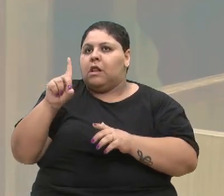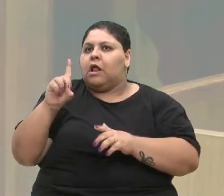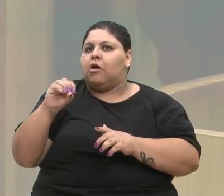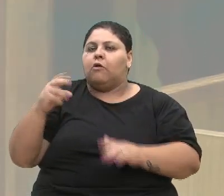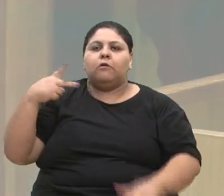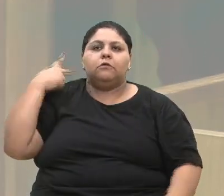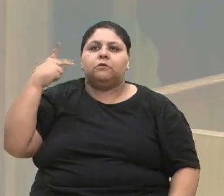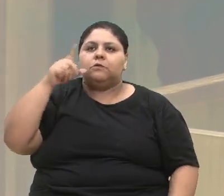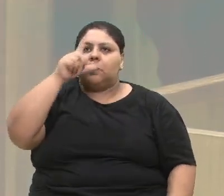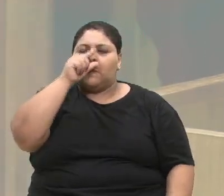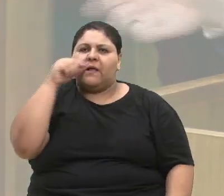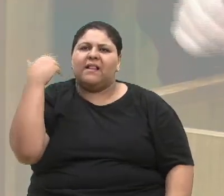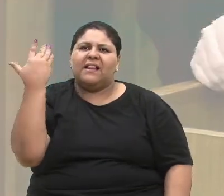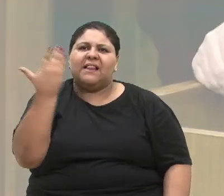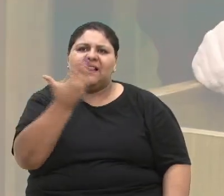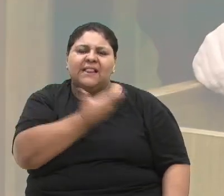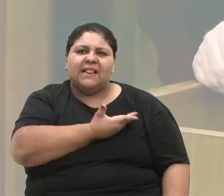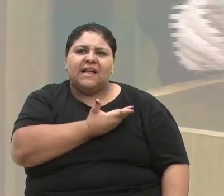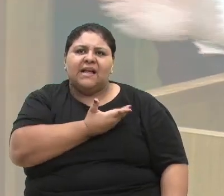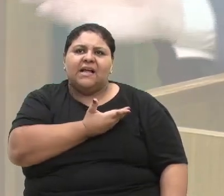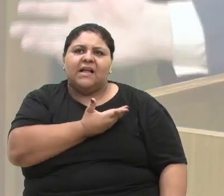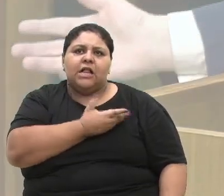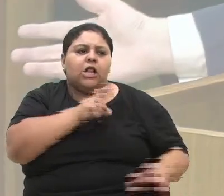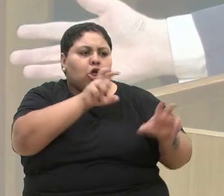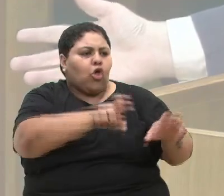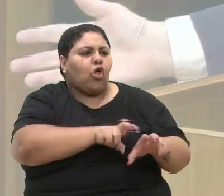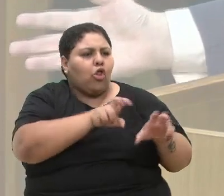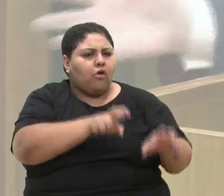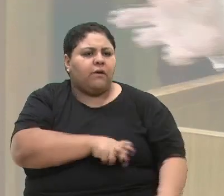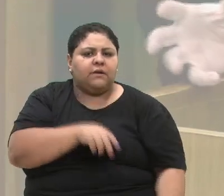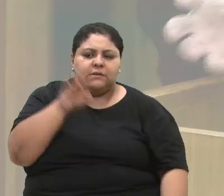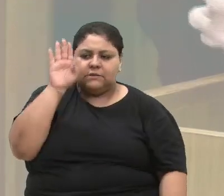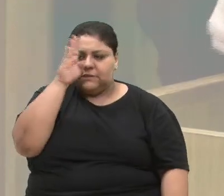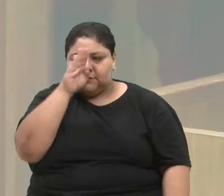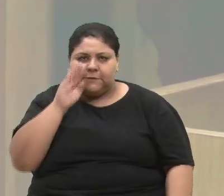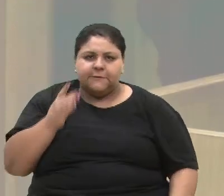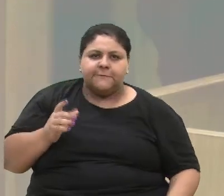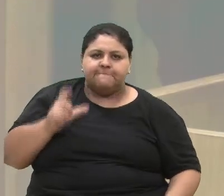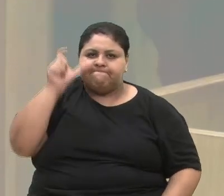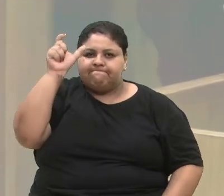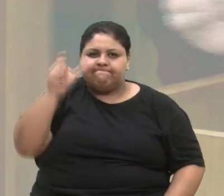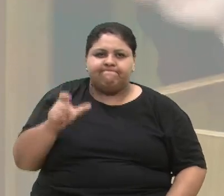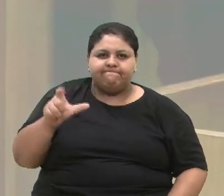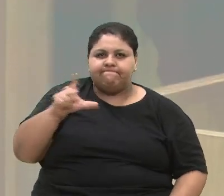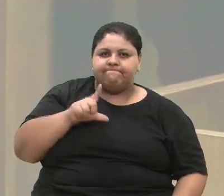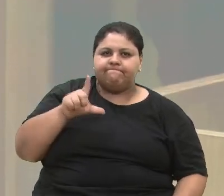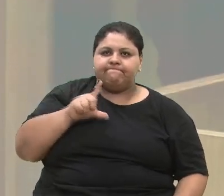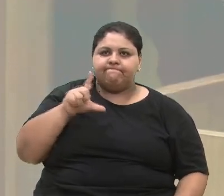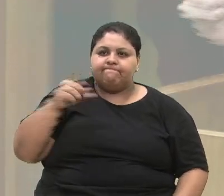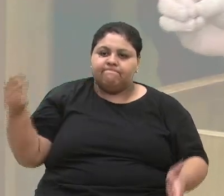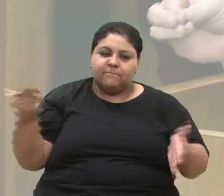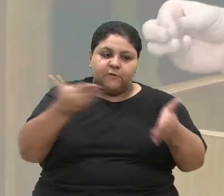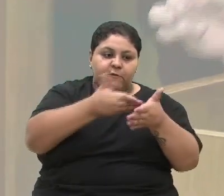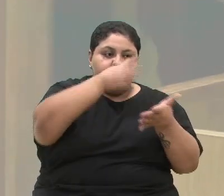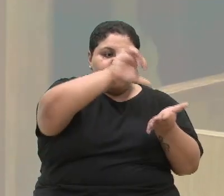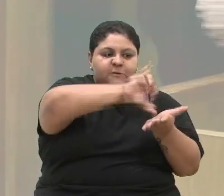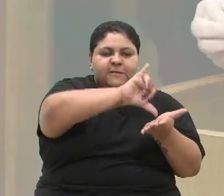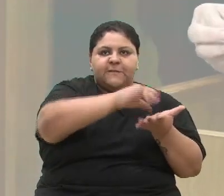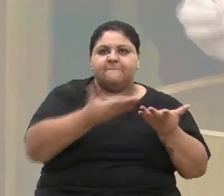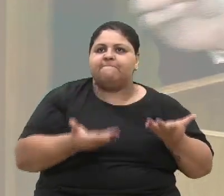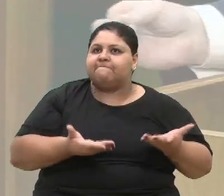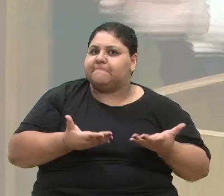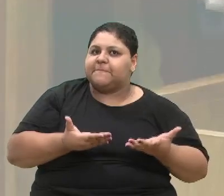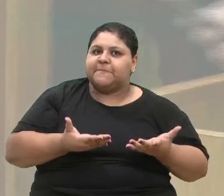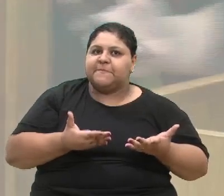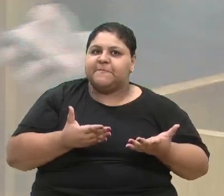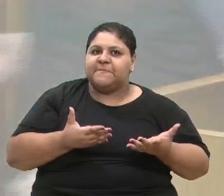na colônia passou mal. Então, as pessoas têm um hábito, quase que um imã, de vir para o centro. É um imã